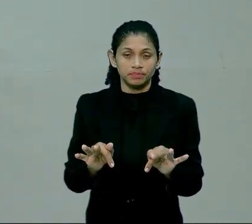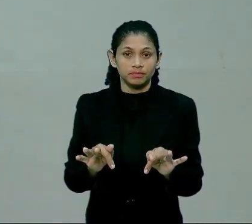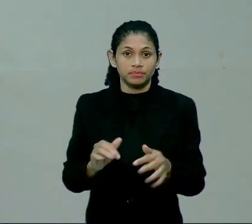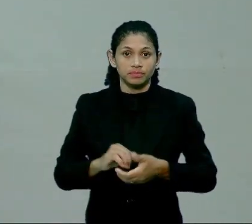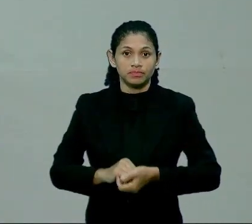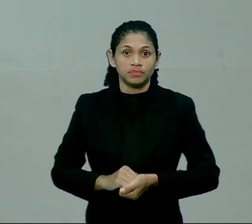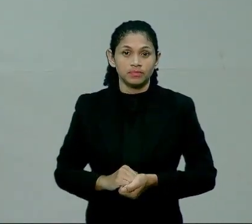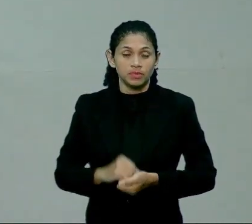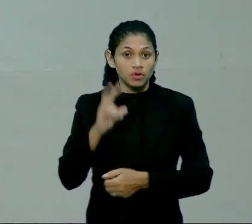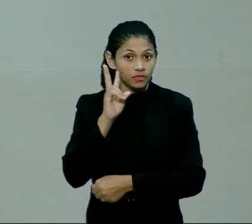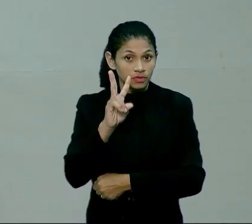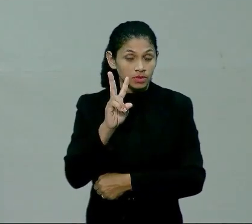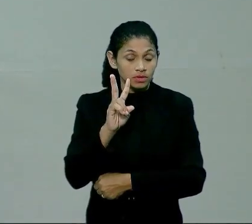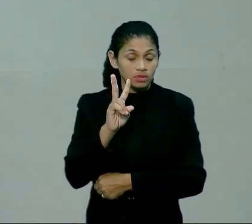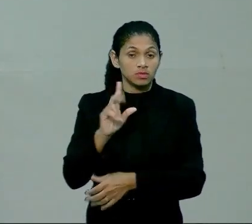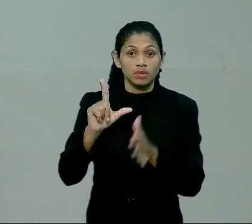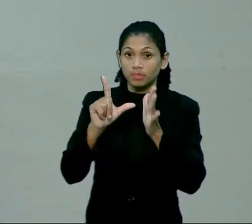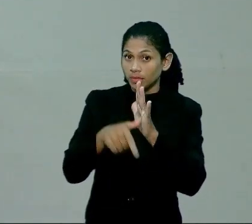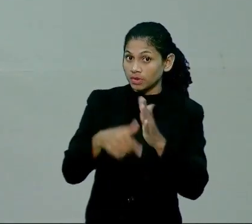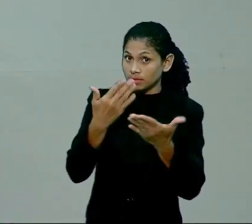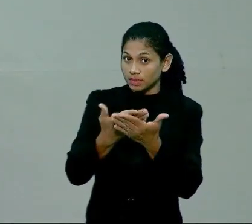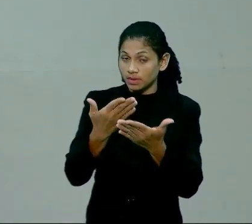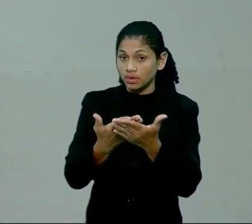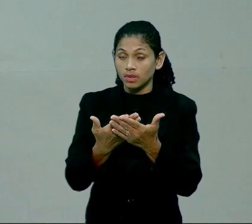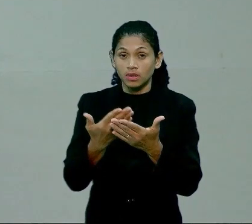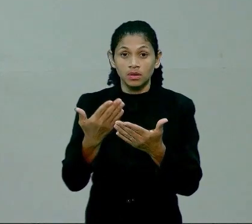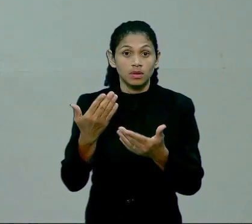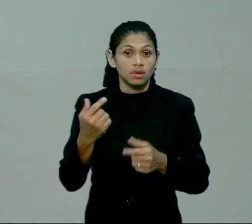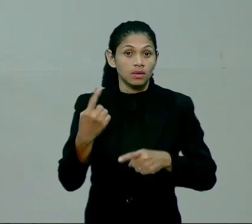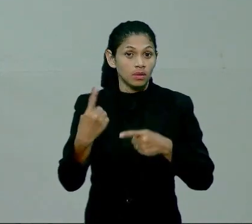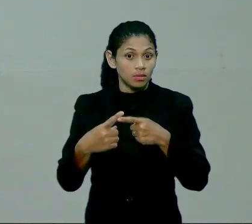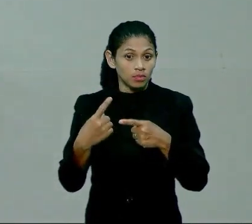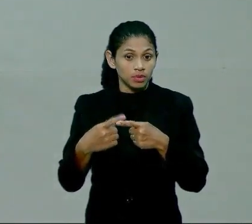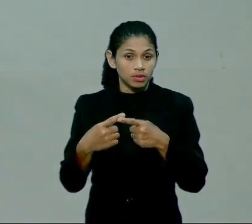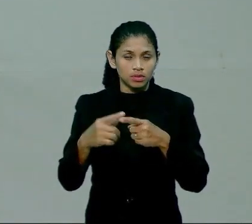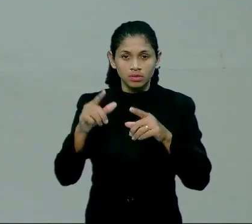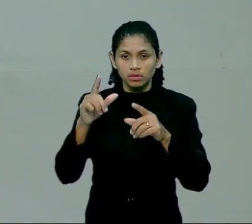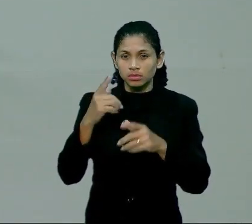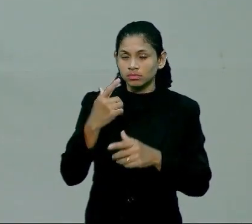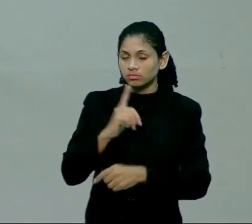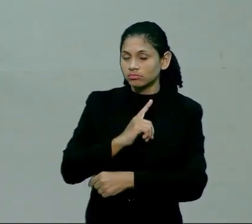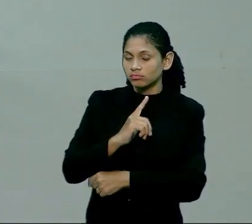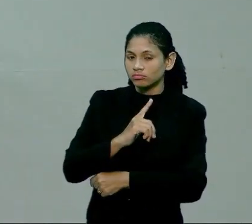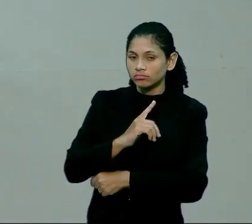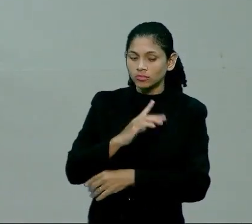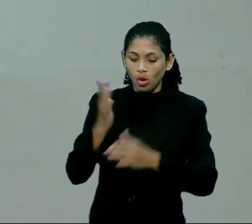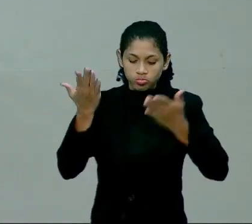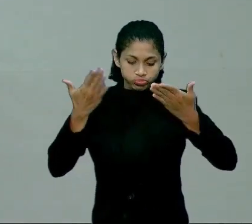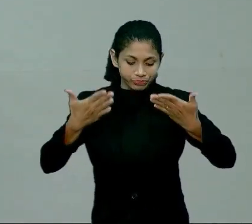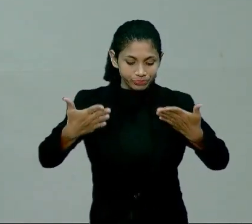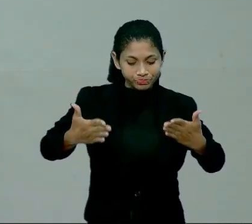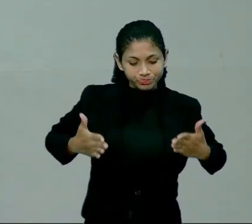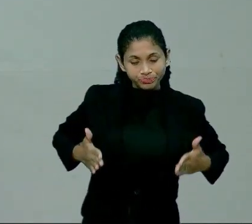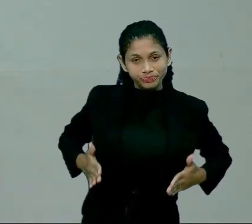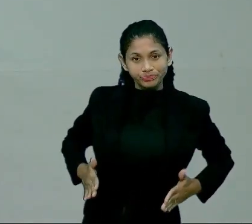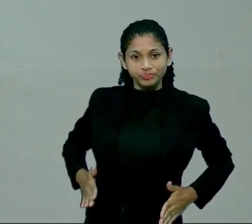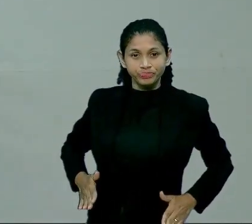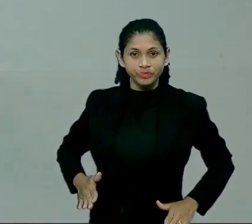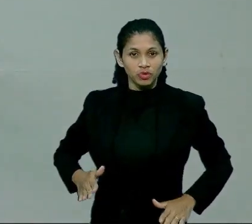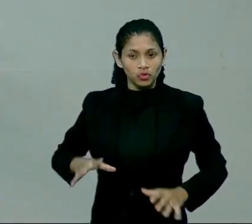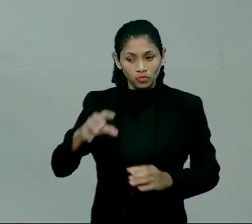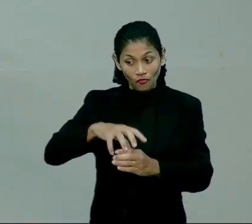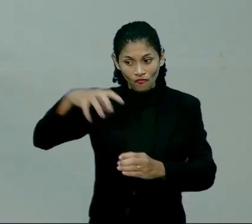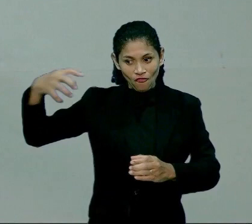por aqui. Eu vejo vocês em uma próxima aula, porque eu tenho ali que dar uma modelada, né? Porque eu estou fora